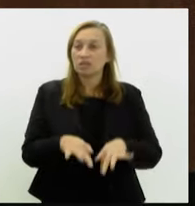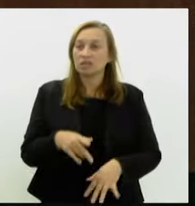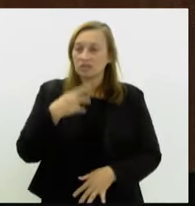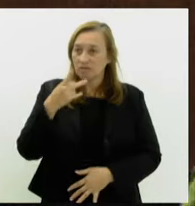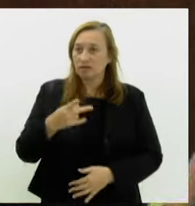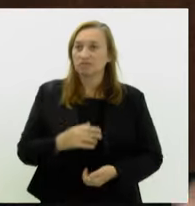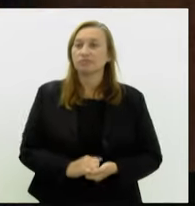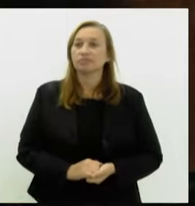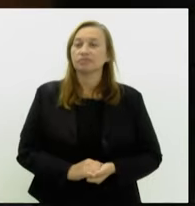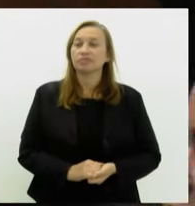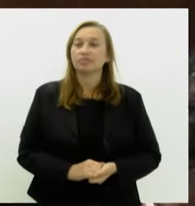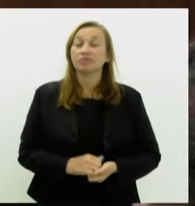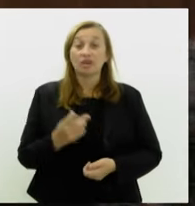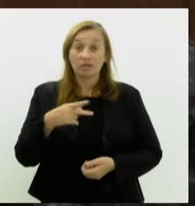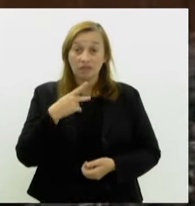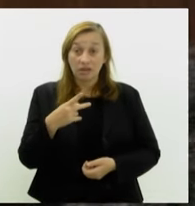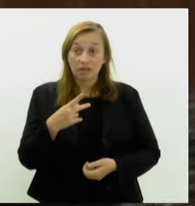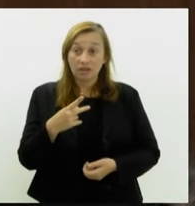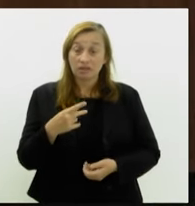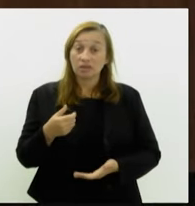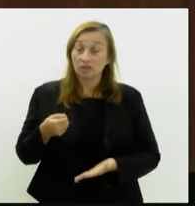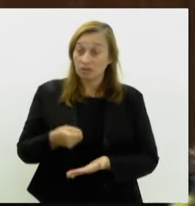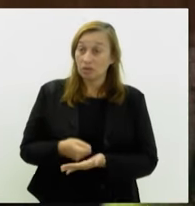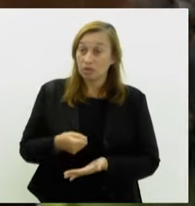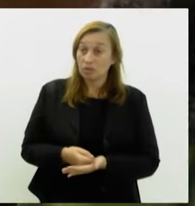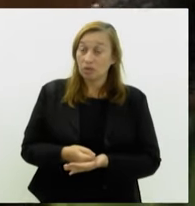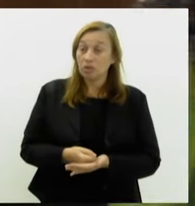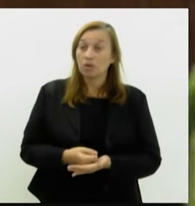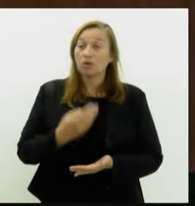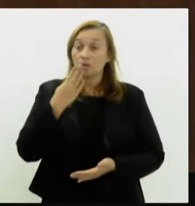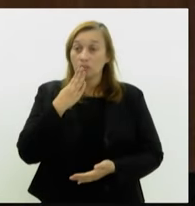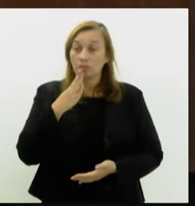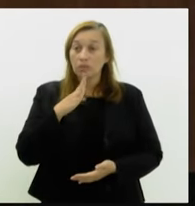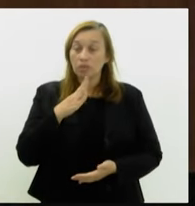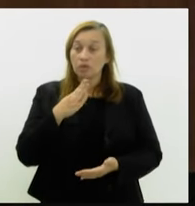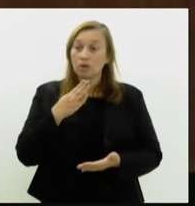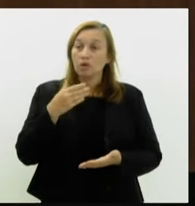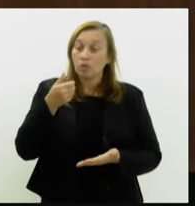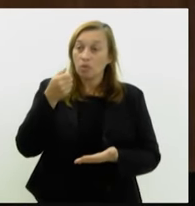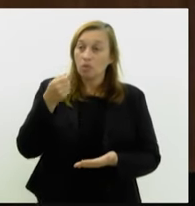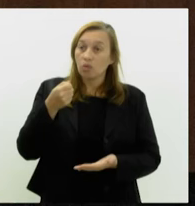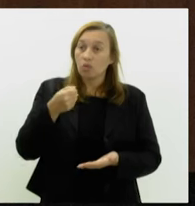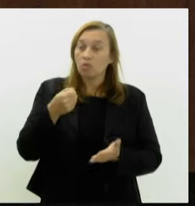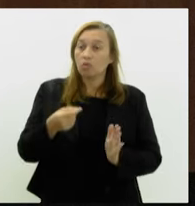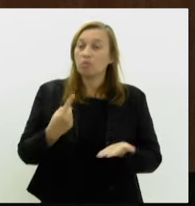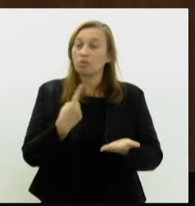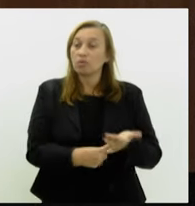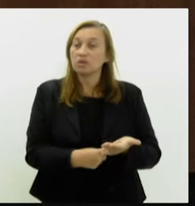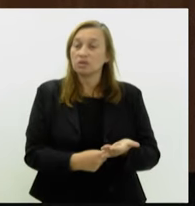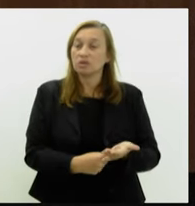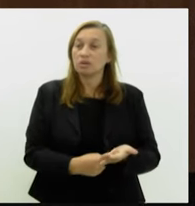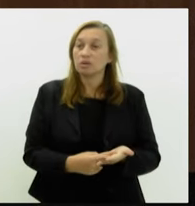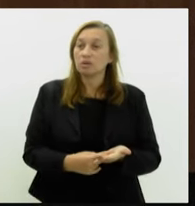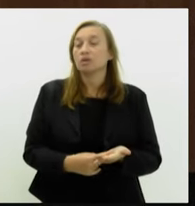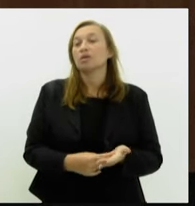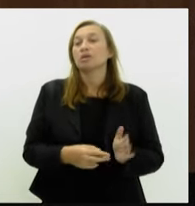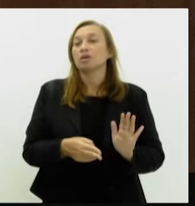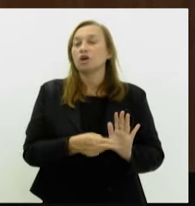fala dizendo e afirmando os compromissos que o PSOL tomou e dizendo que nós seguiremos